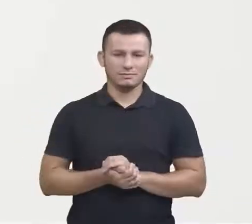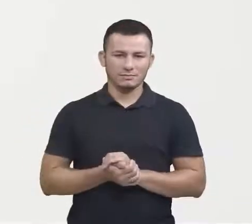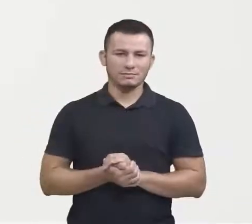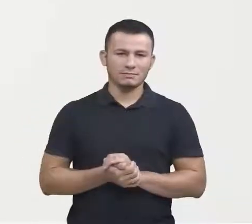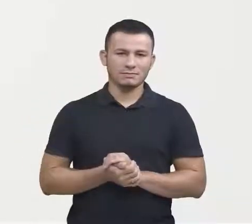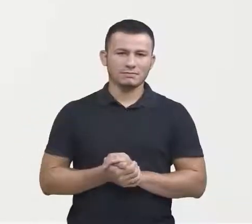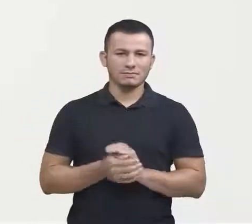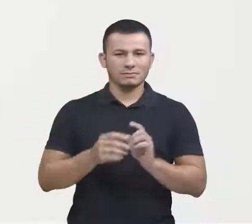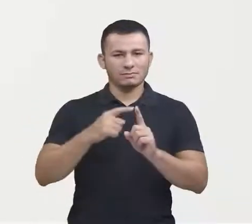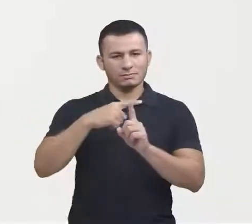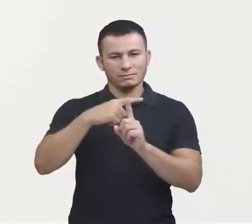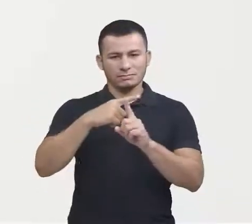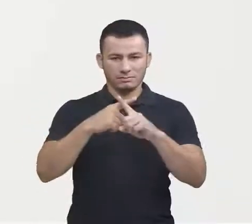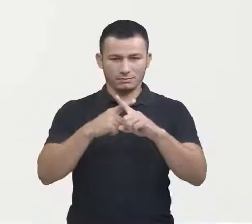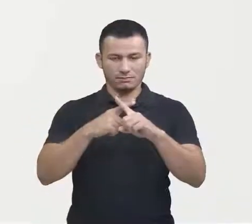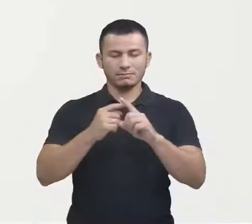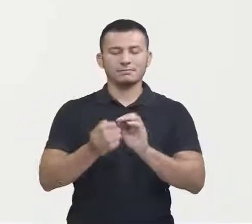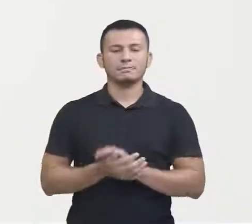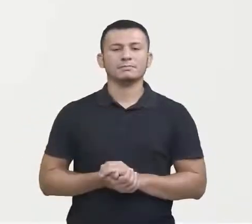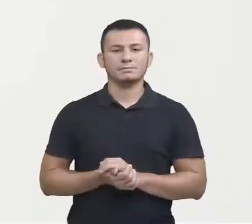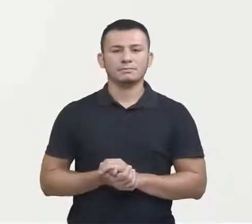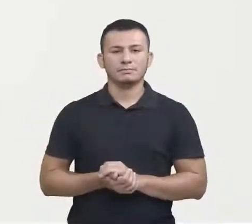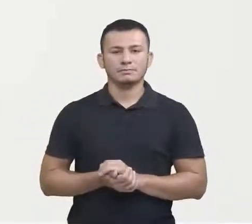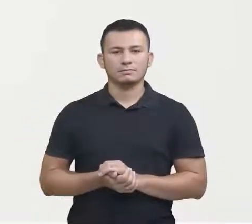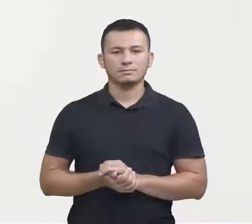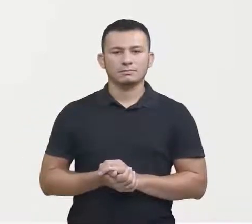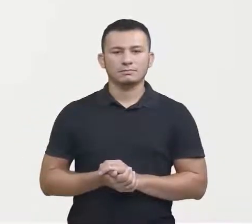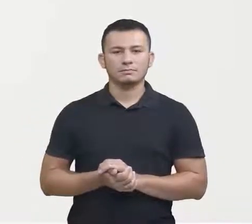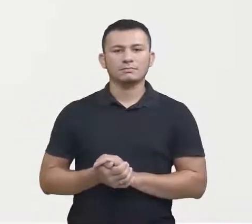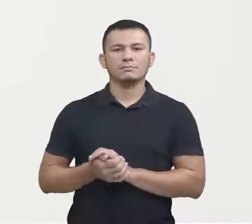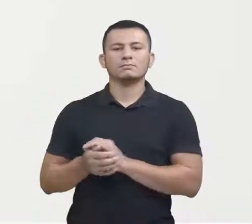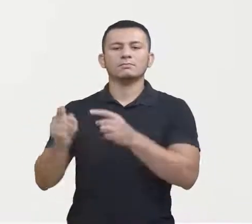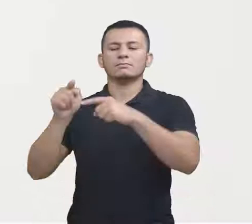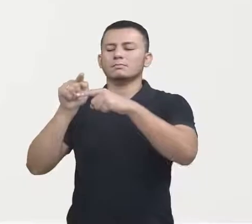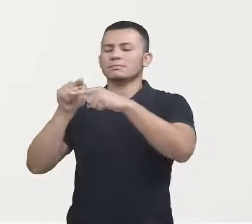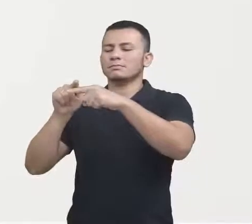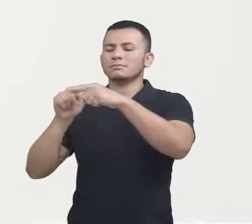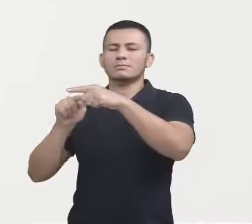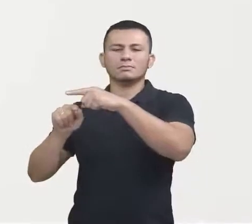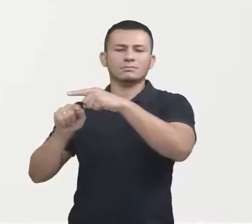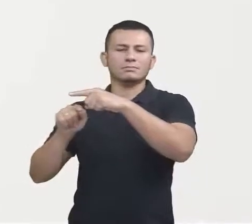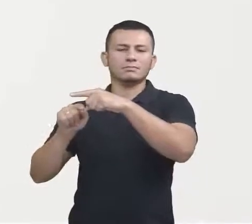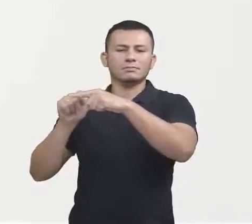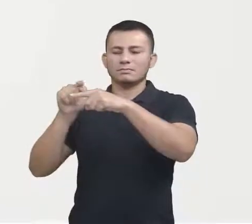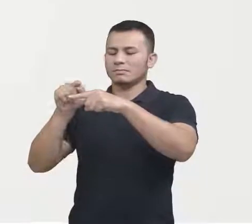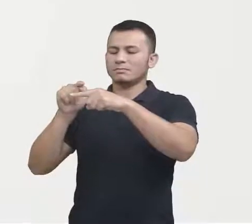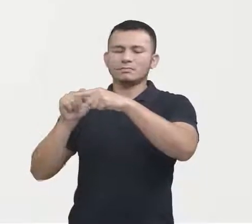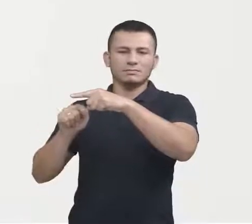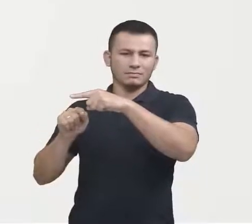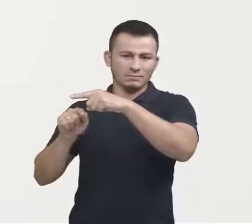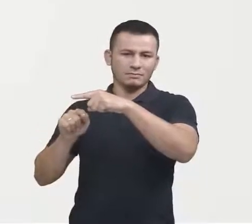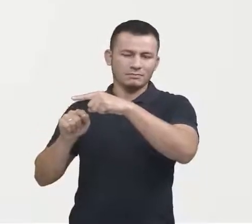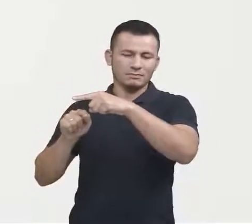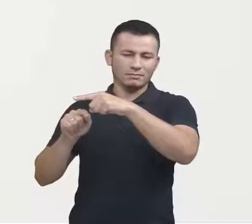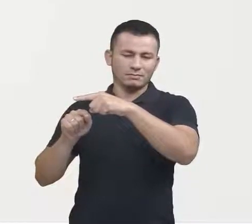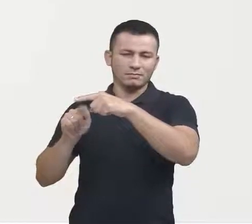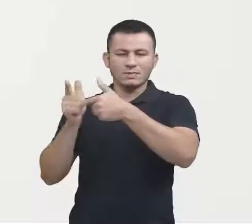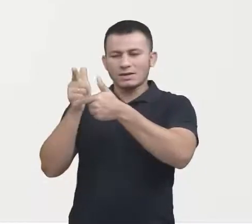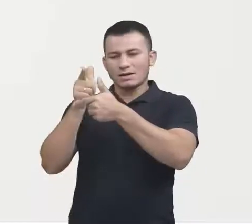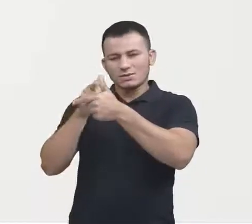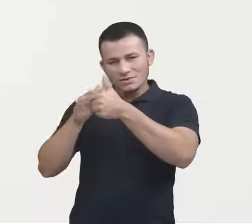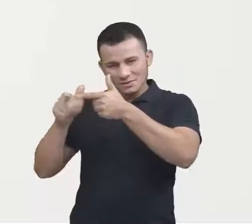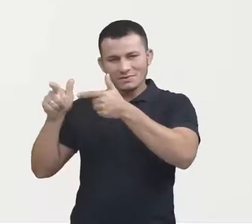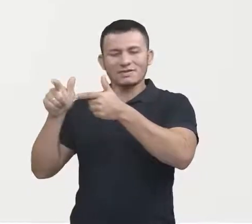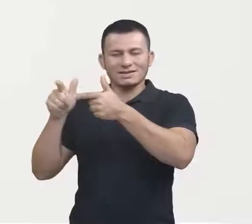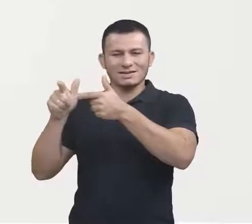também adiciona e o da divisão o tracinho as duas bolinhas que eu